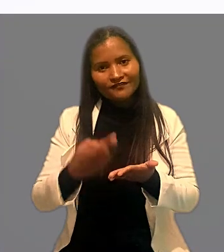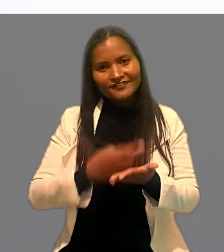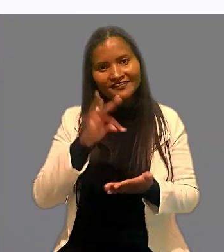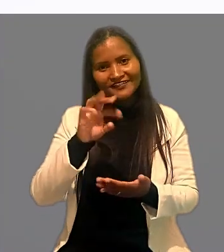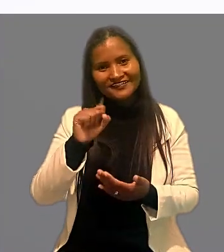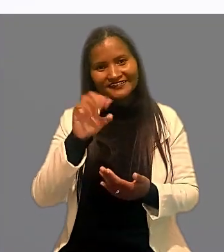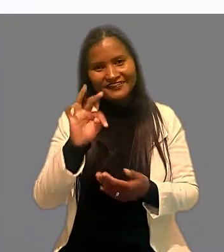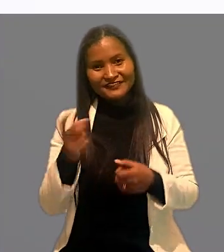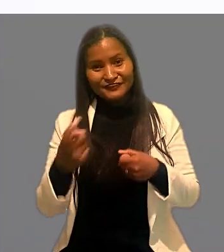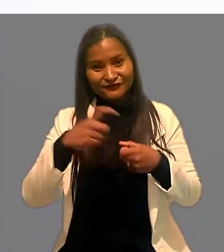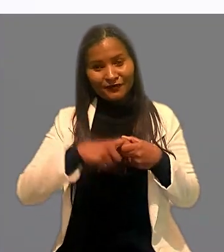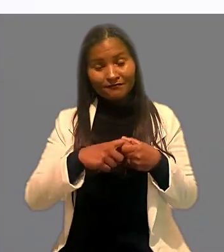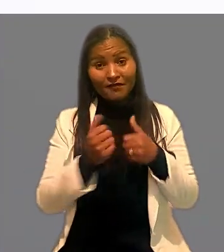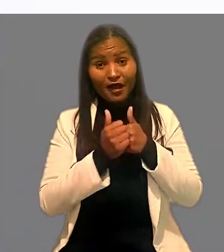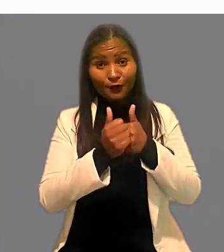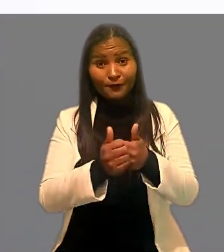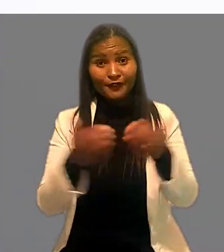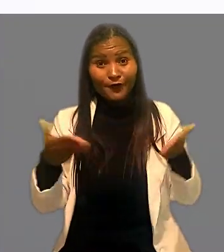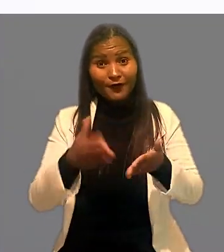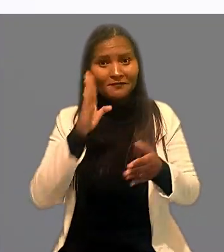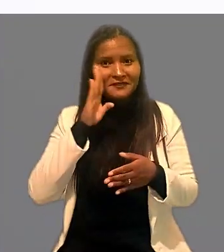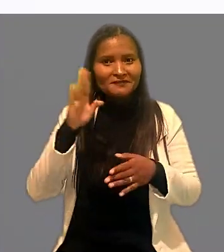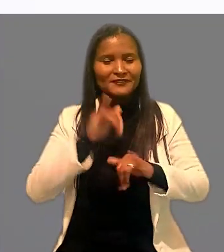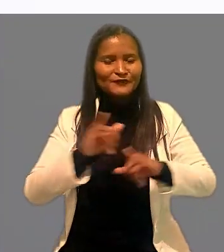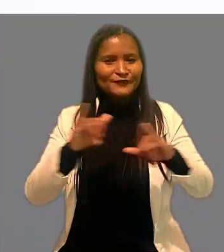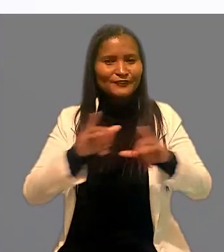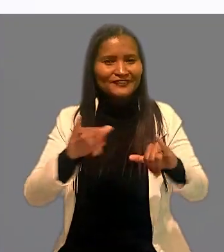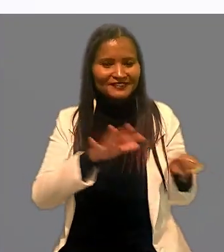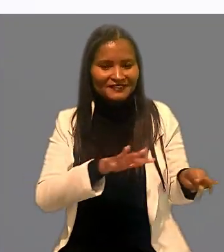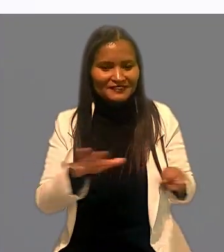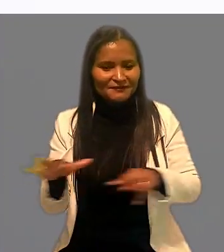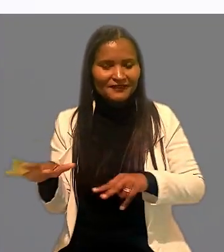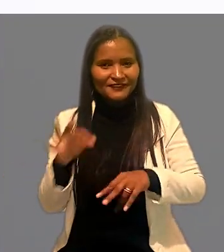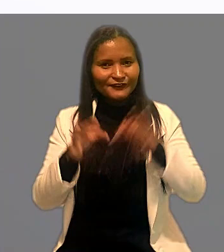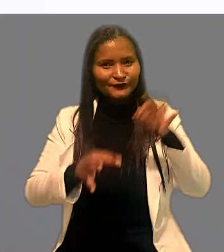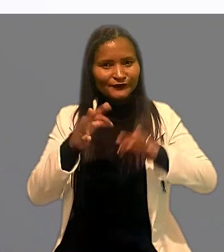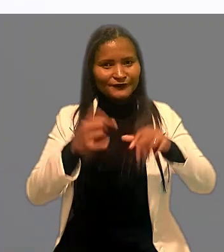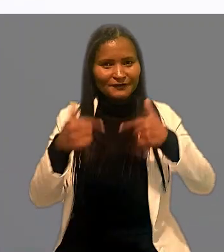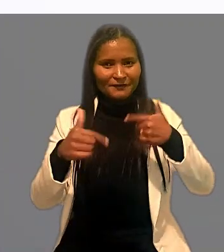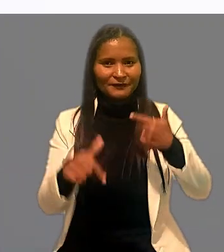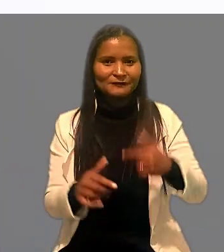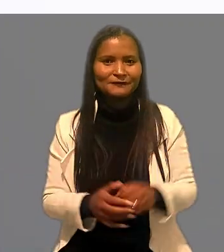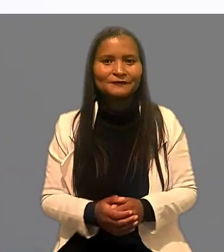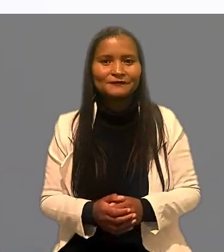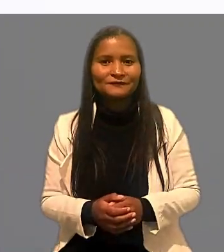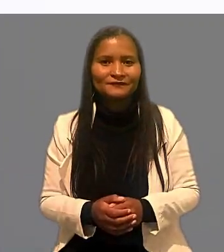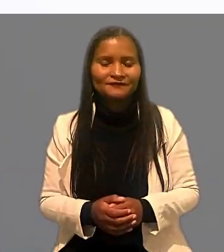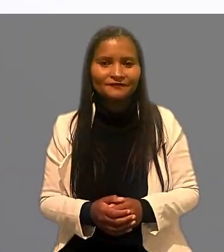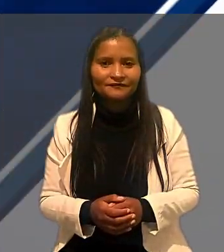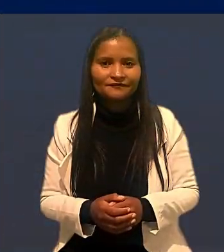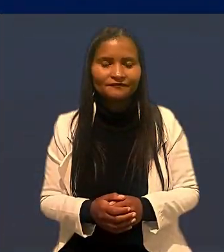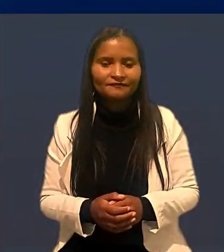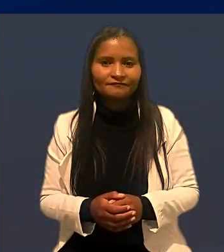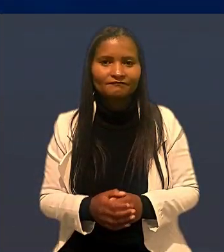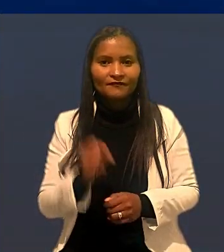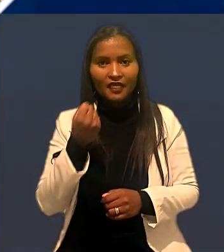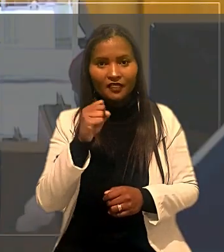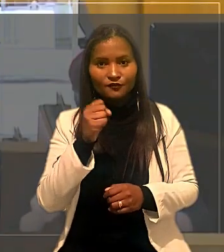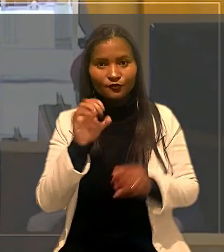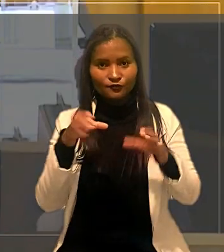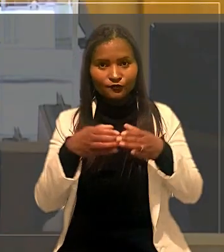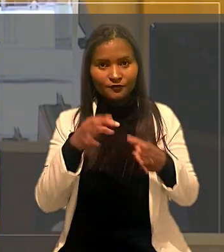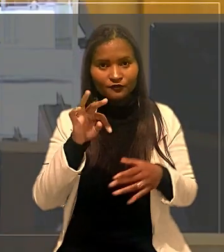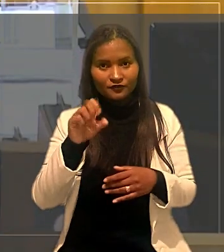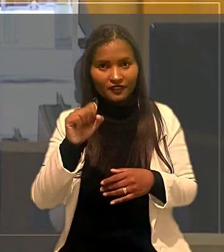O Revista TST está de volta. Acompanhe agora as principais notícias da semana na Justiça do Trabalho.